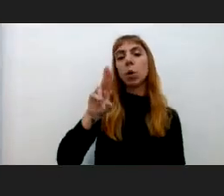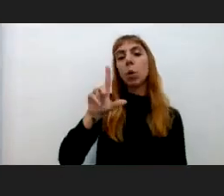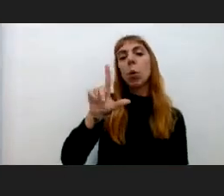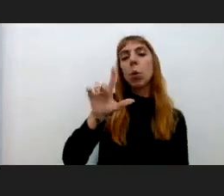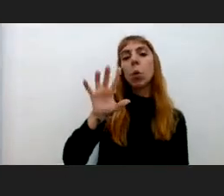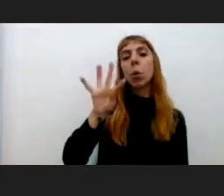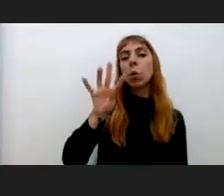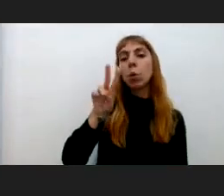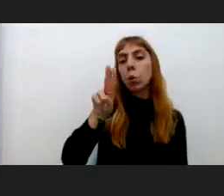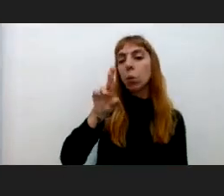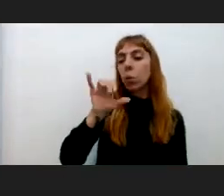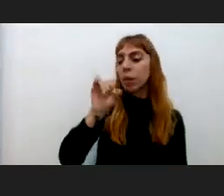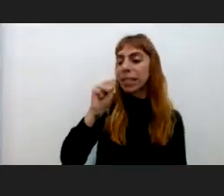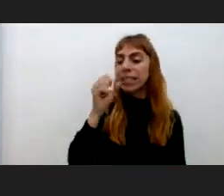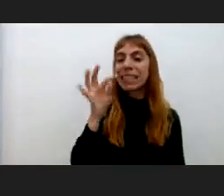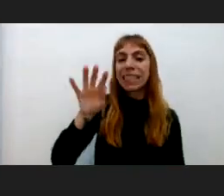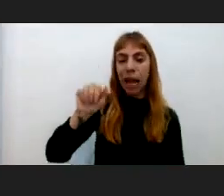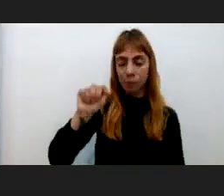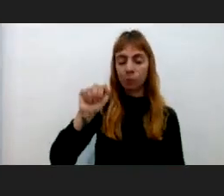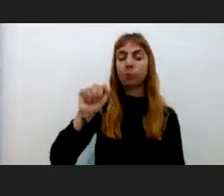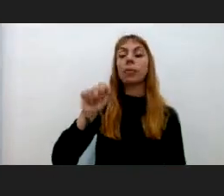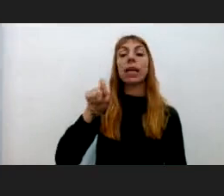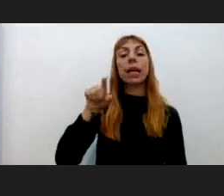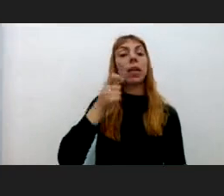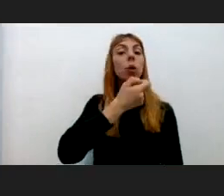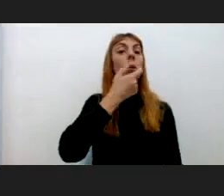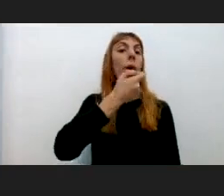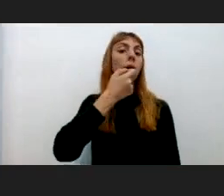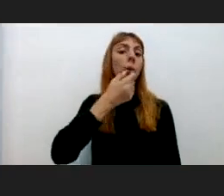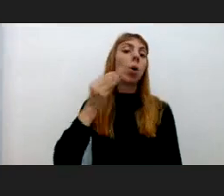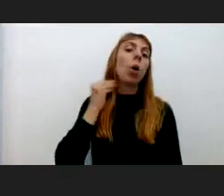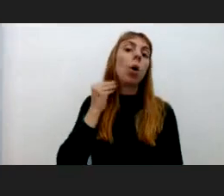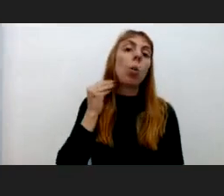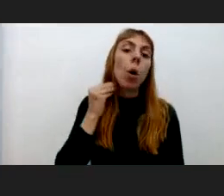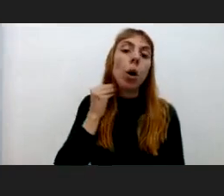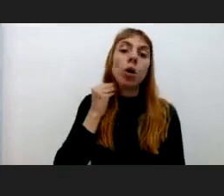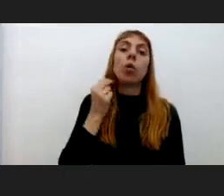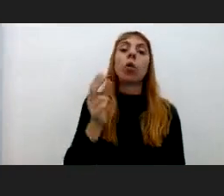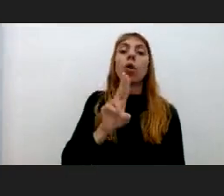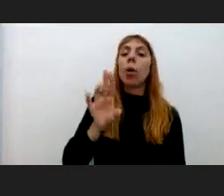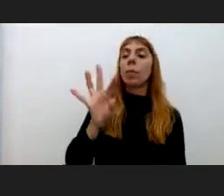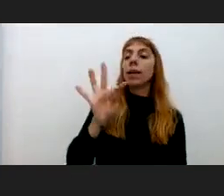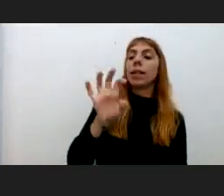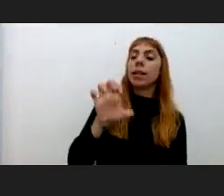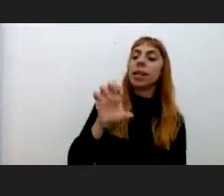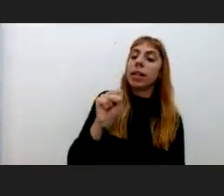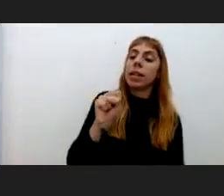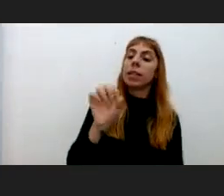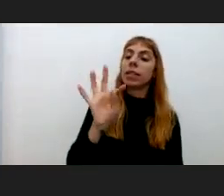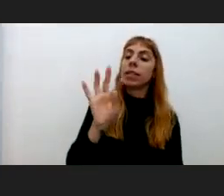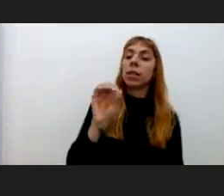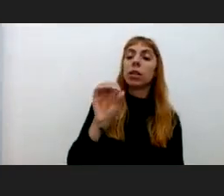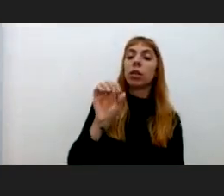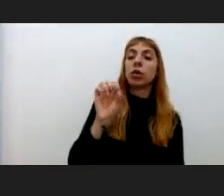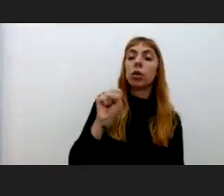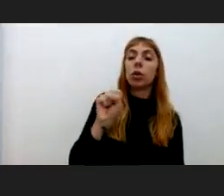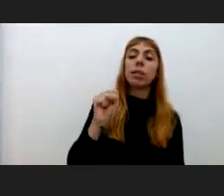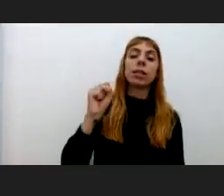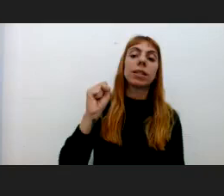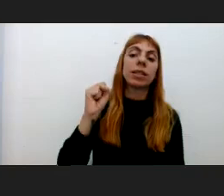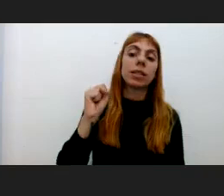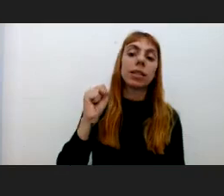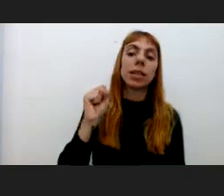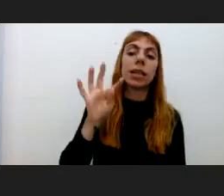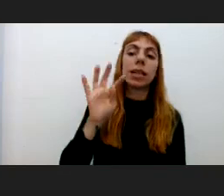tomar testosterona e outros hormônios masculinos, né? Que dão essa impressão